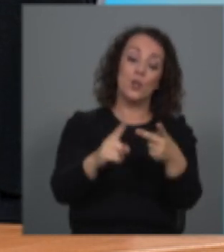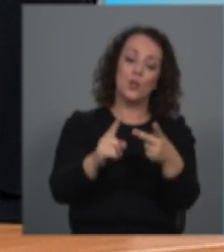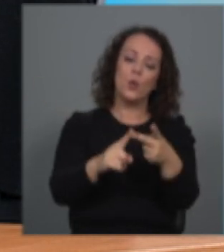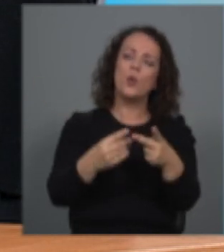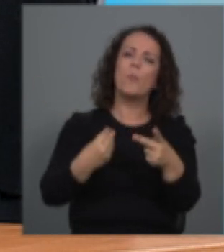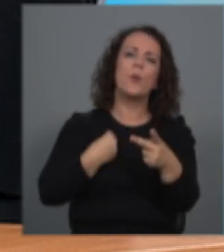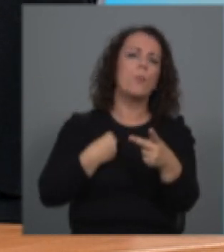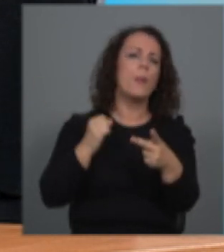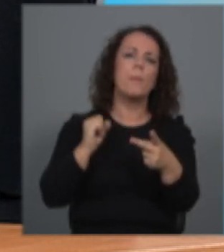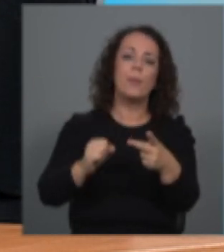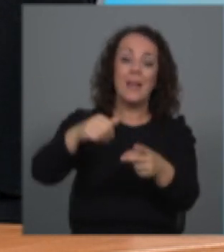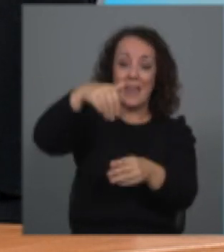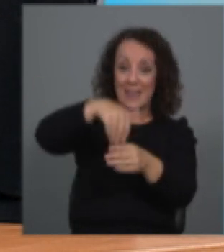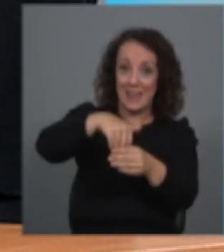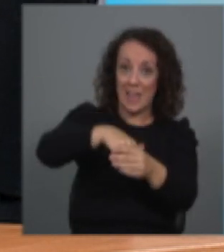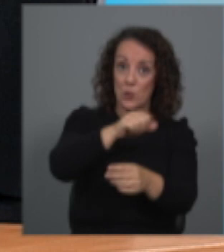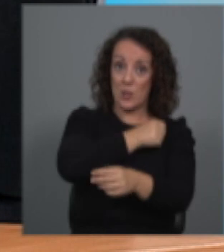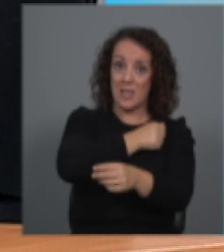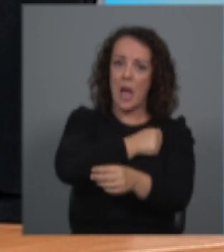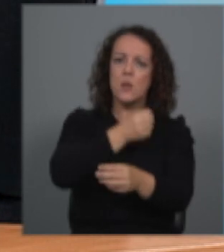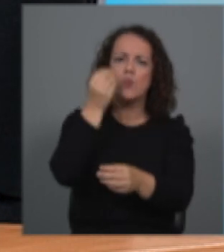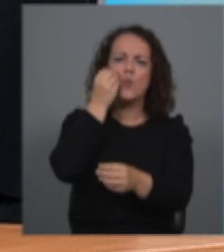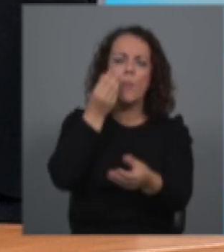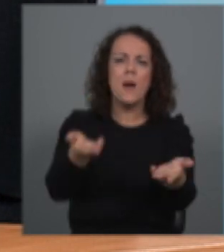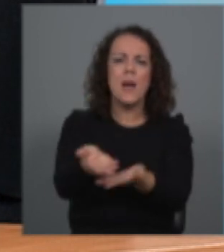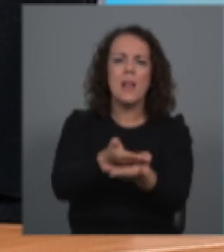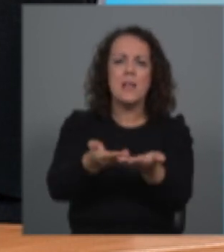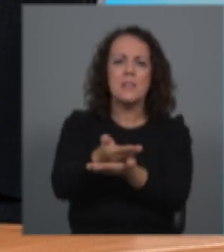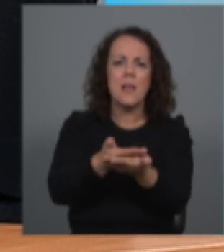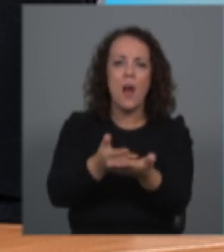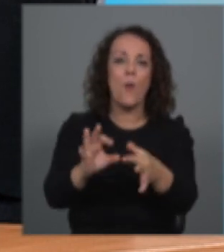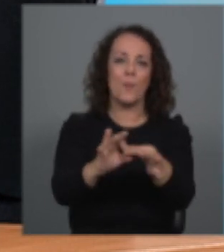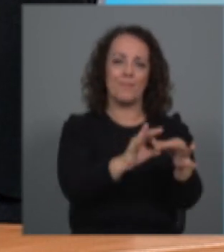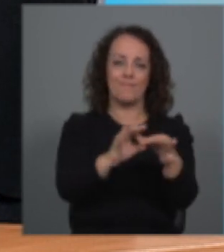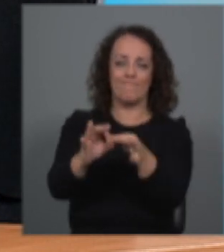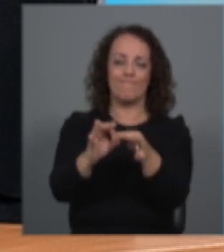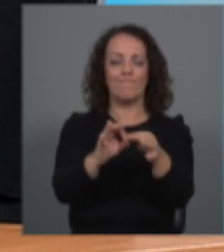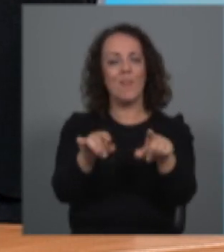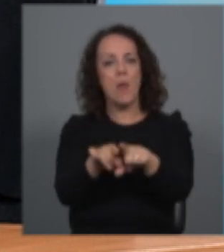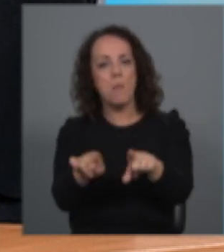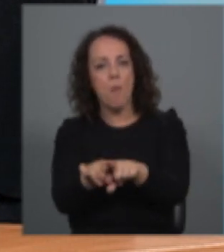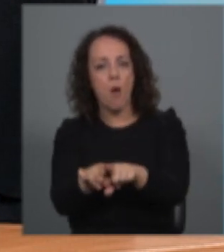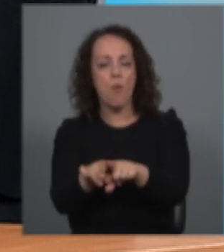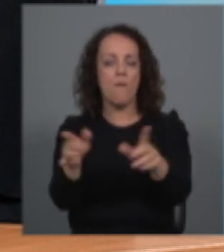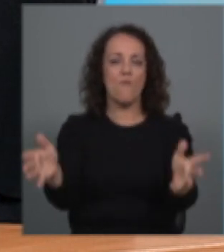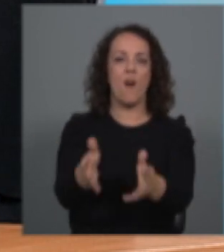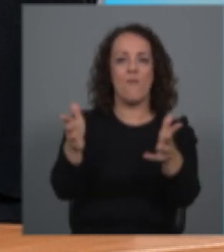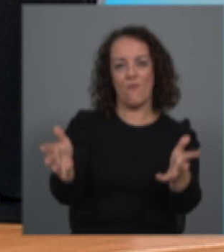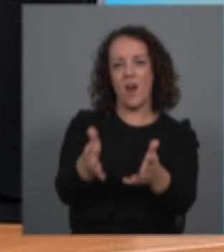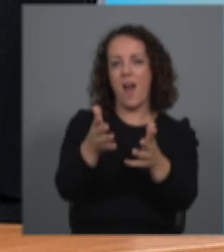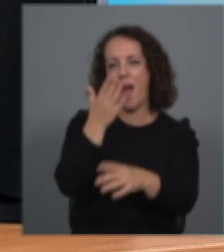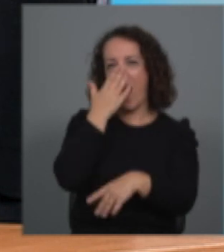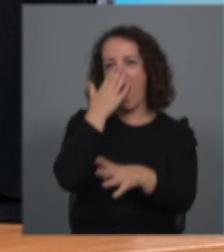casa, por parte desta família, relações de fraternidade. Por isso eu penso que pode ser mesmo